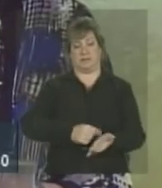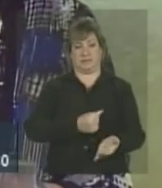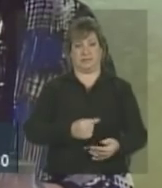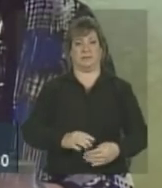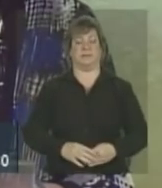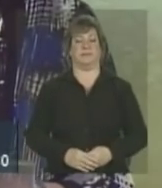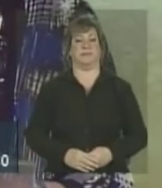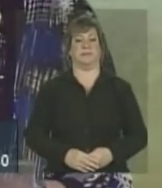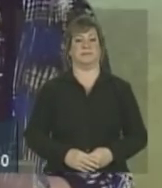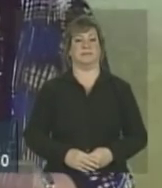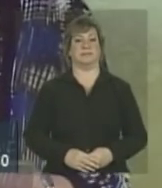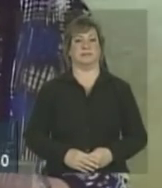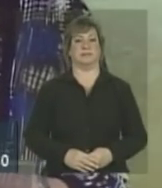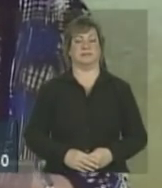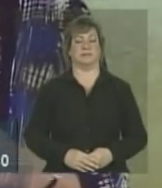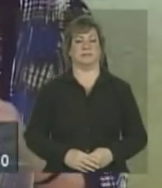assinando.